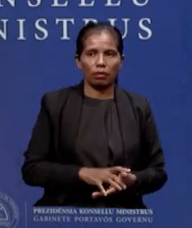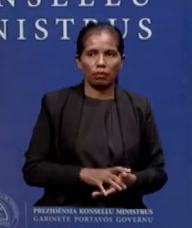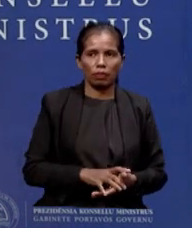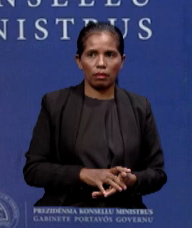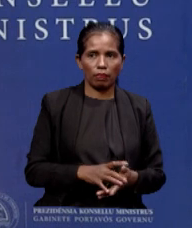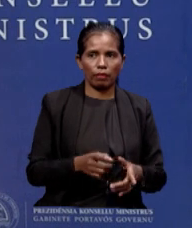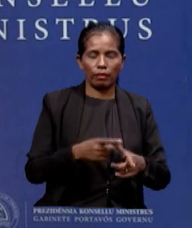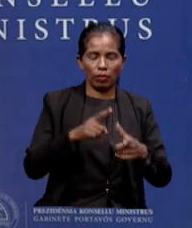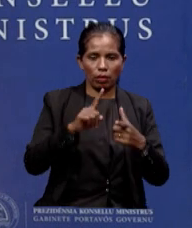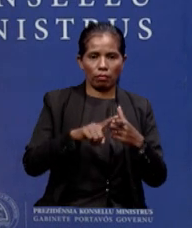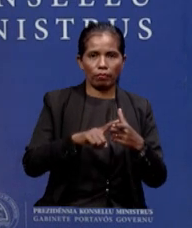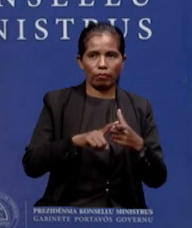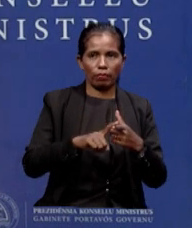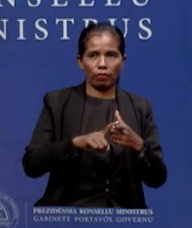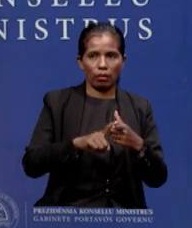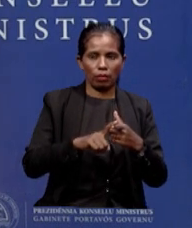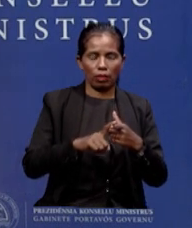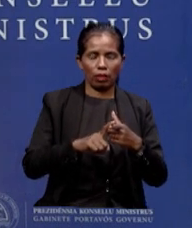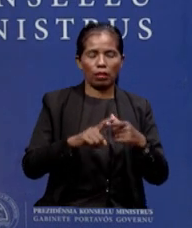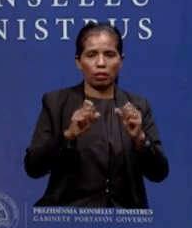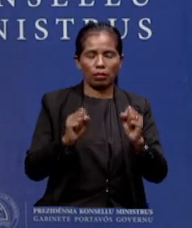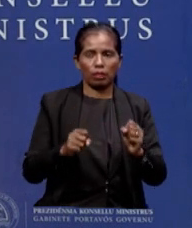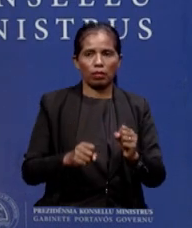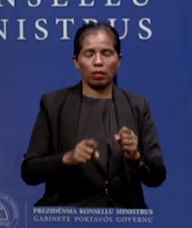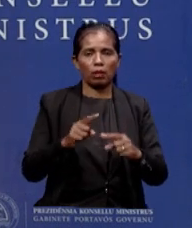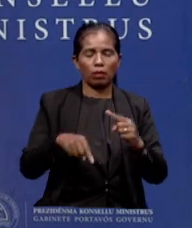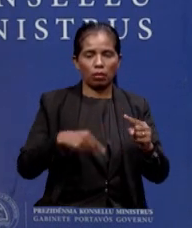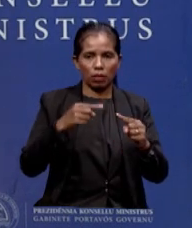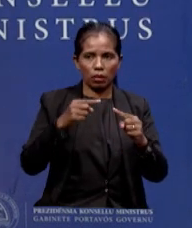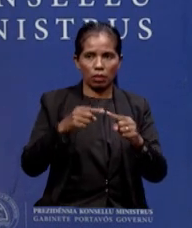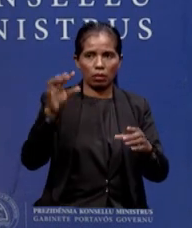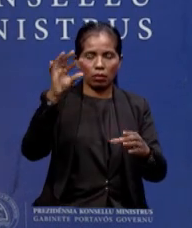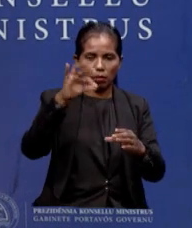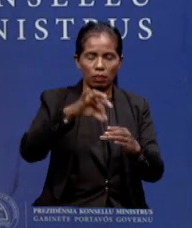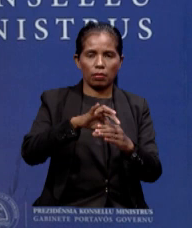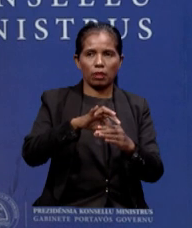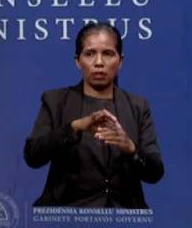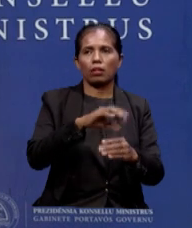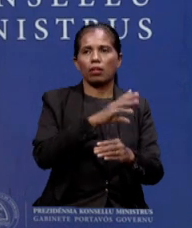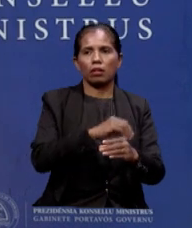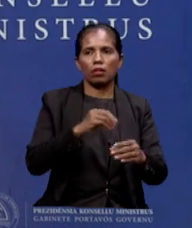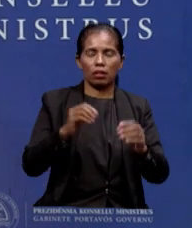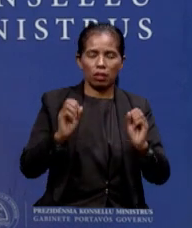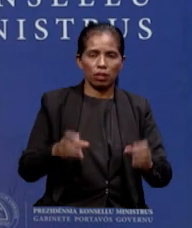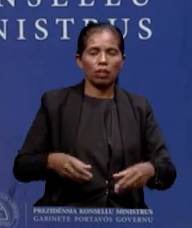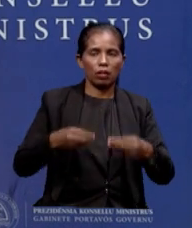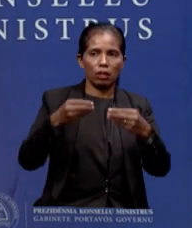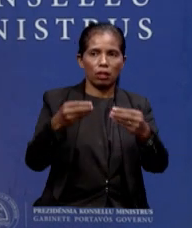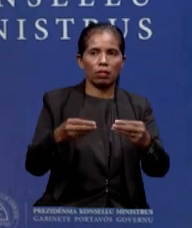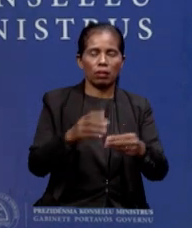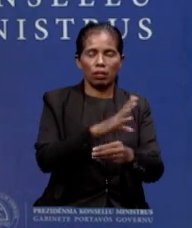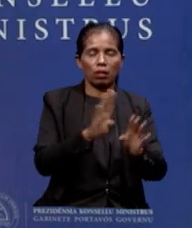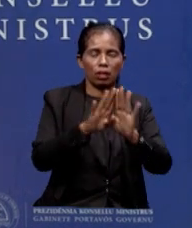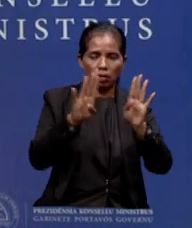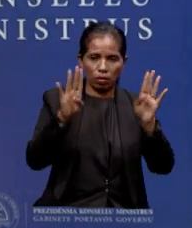Alteração de né, alteração recente ainda, vou ir a proposta alteração anterior, bateona e